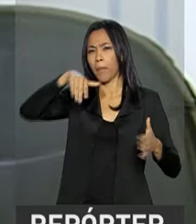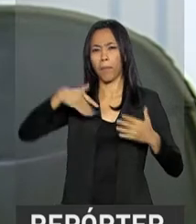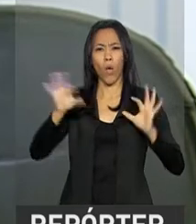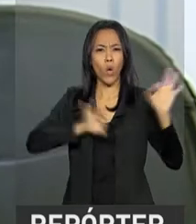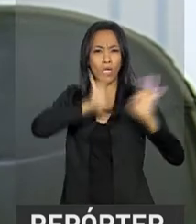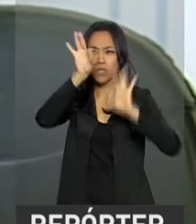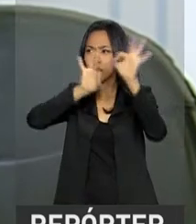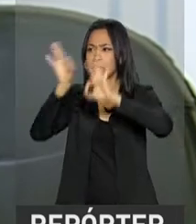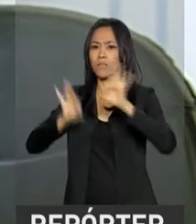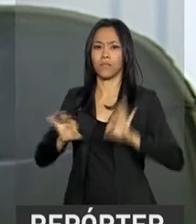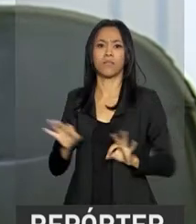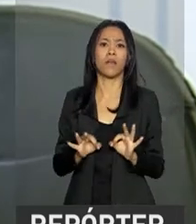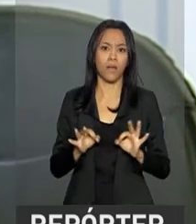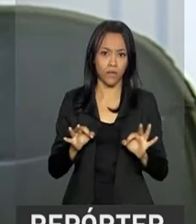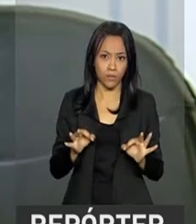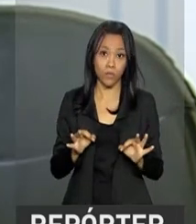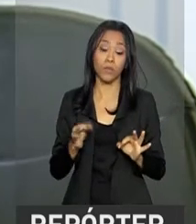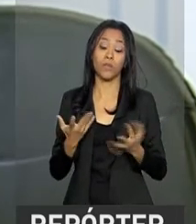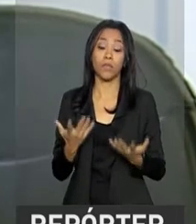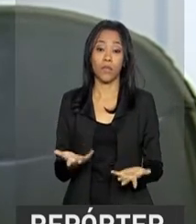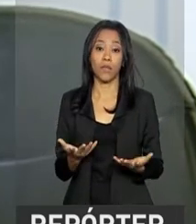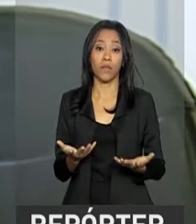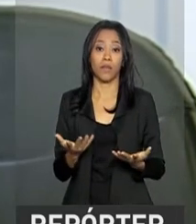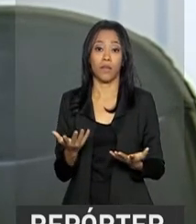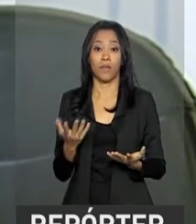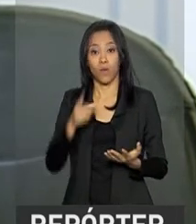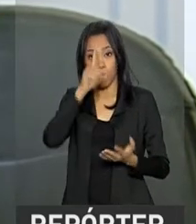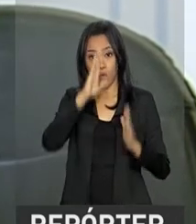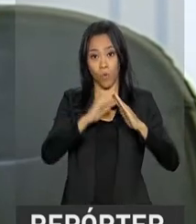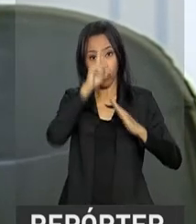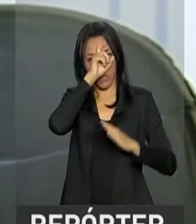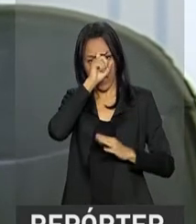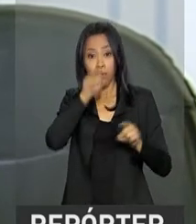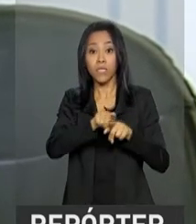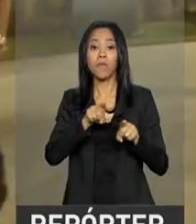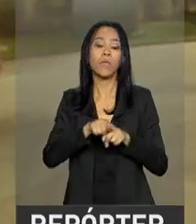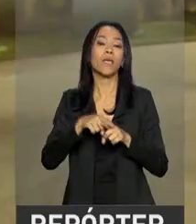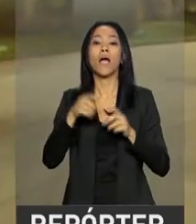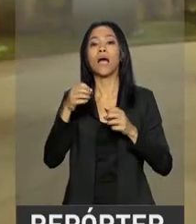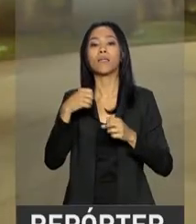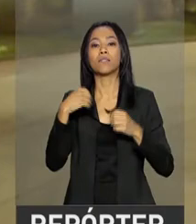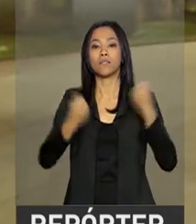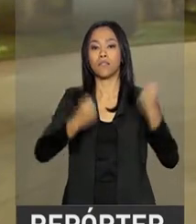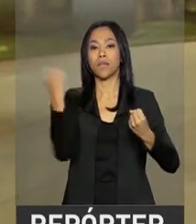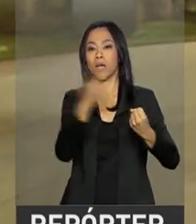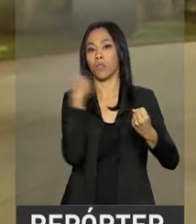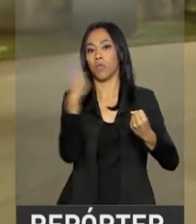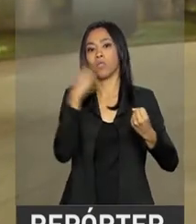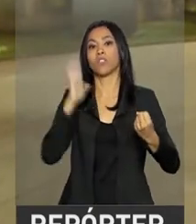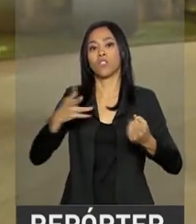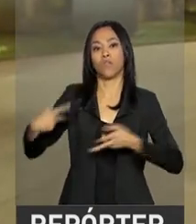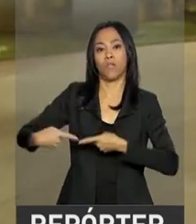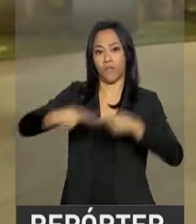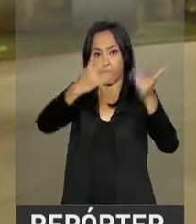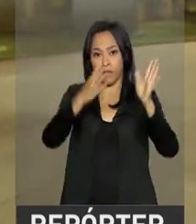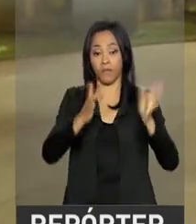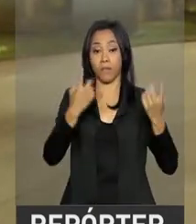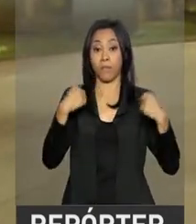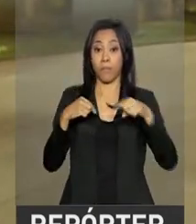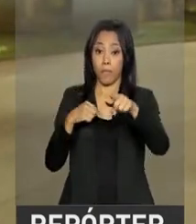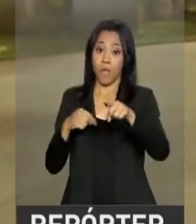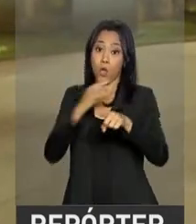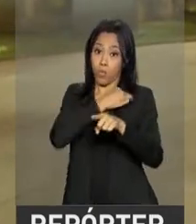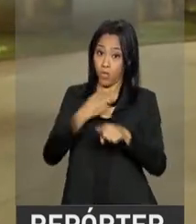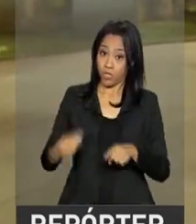pacaraíma com 1 e também as ambulâncias samu foram enviadas o ministro da saúde também falou sobre febre